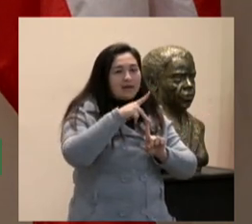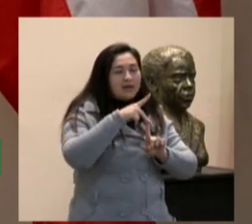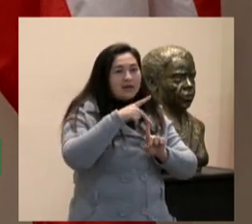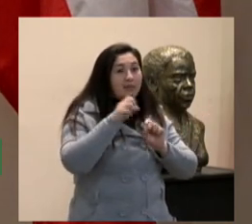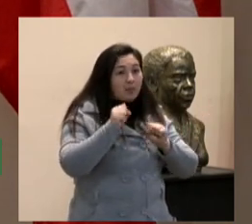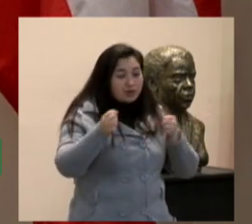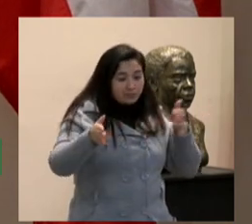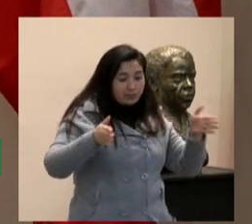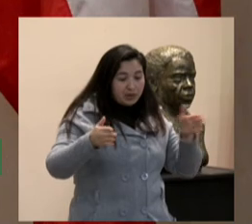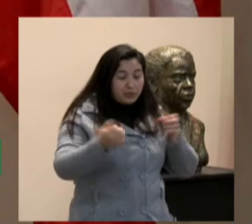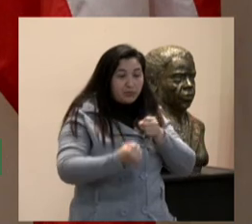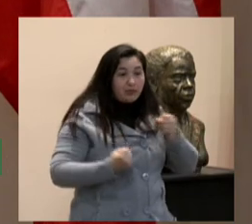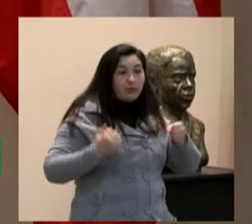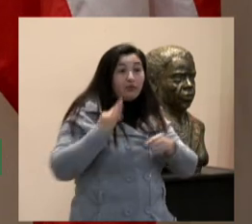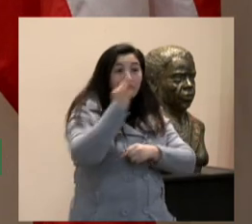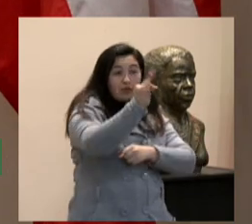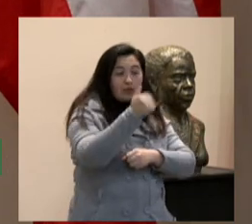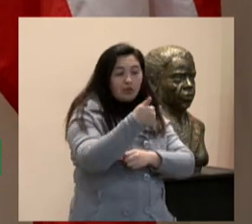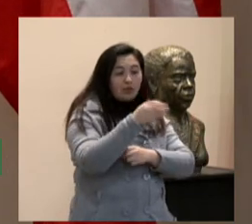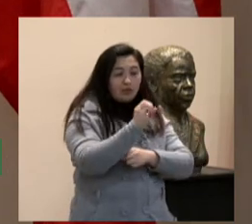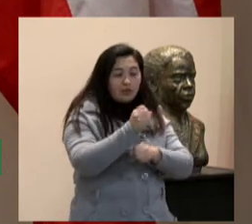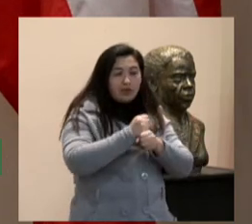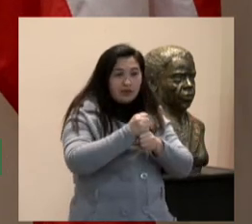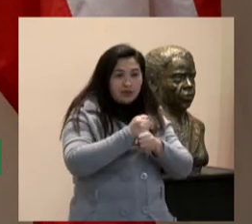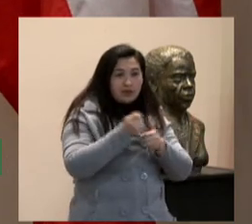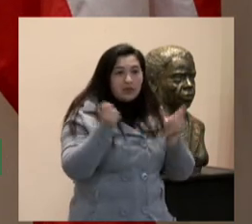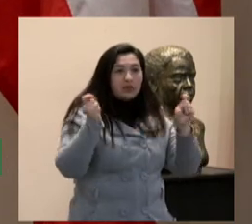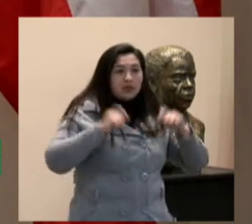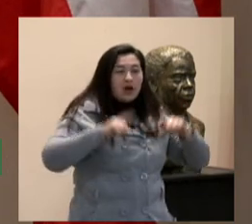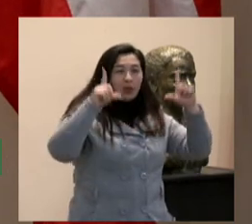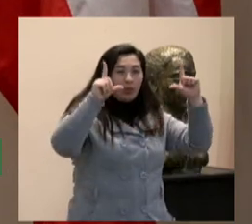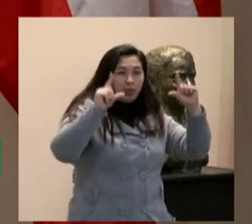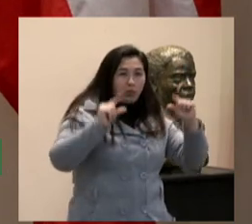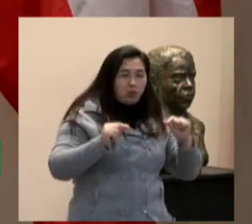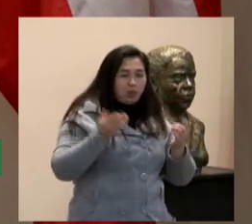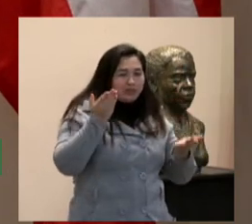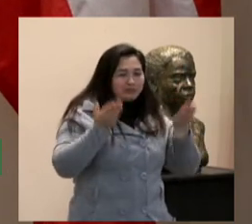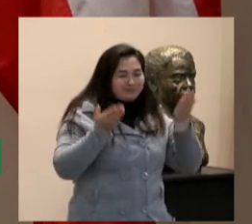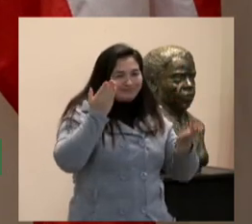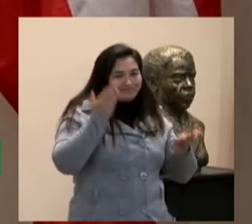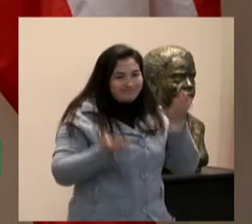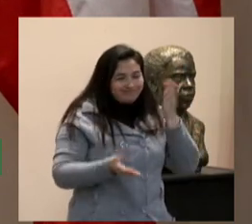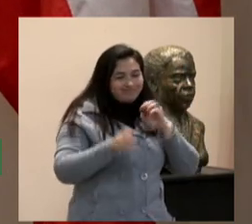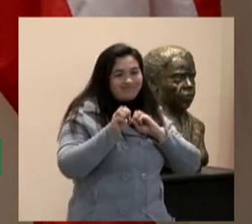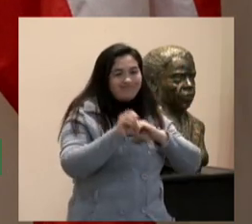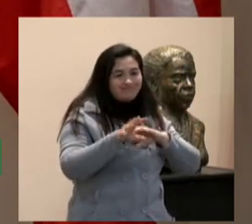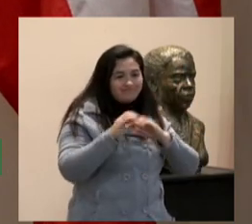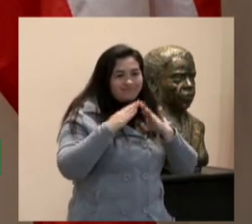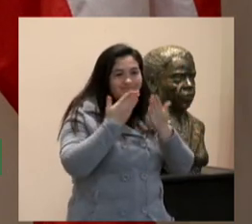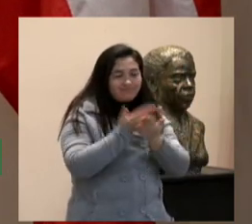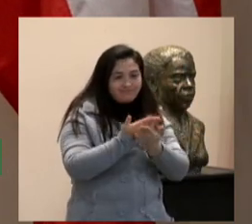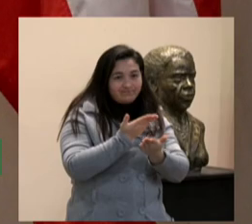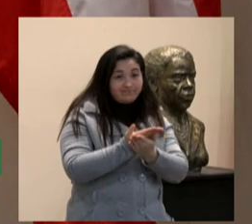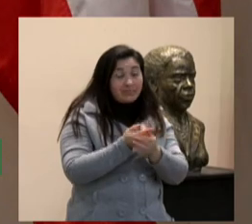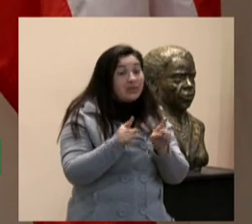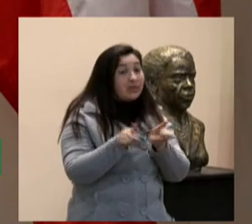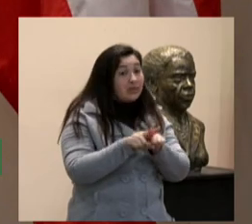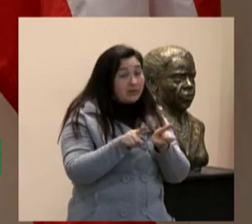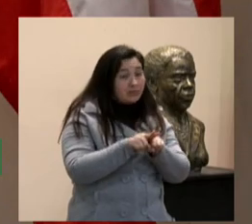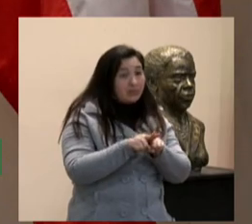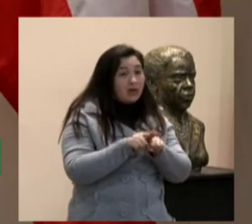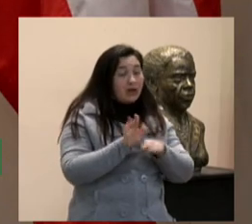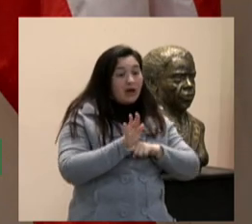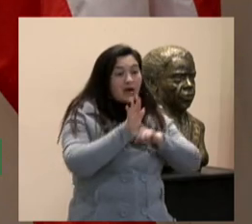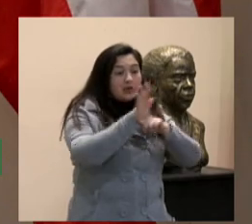próximos 10 anos, que consiga reduzir as desigualdades escolares e que consiga, de fato, ajudar